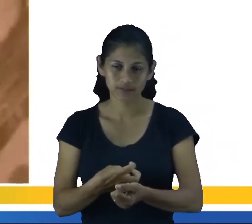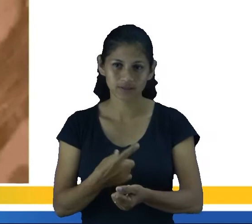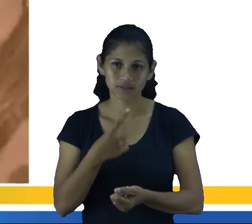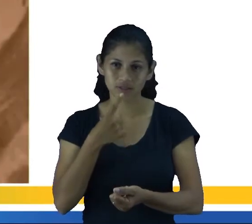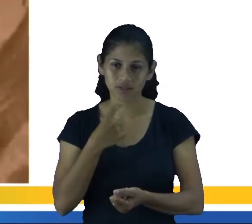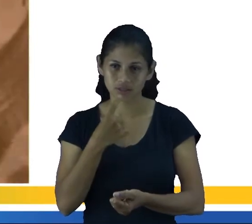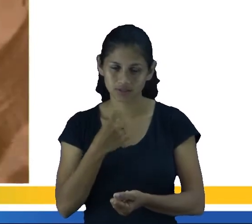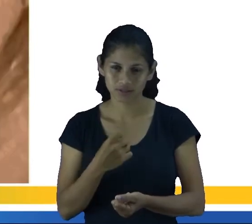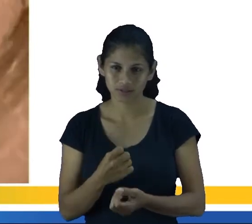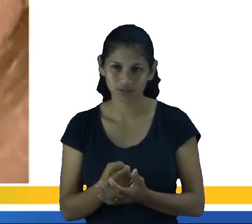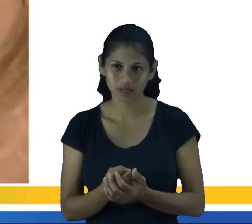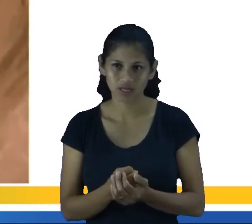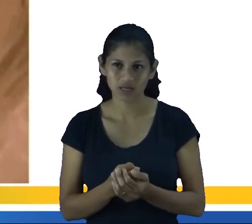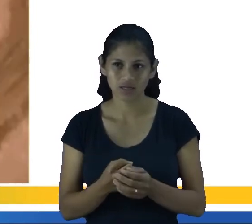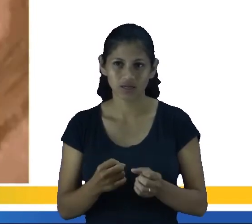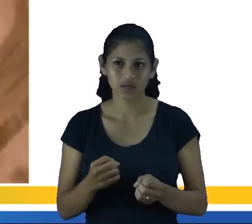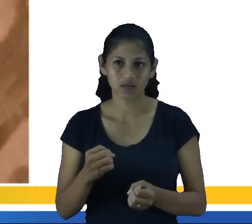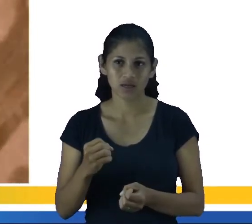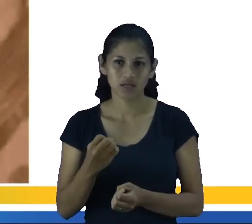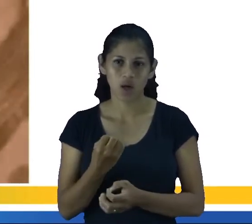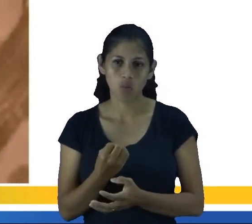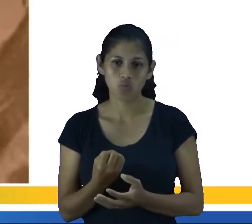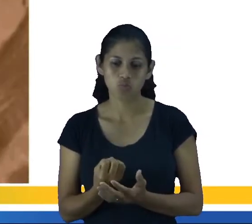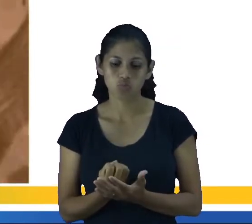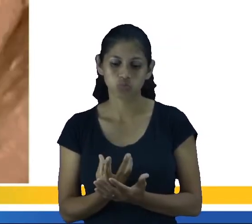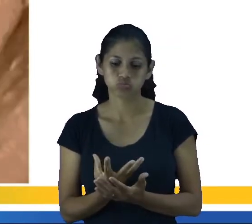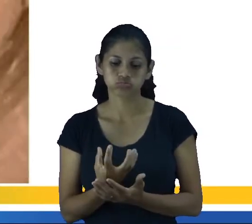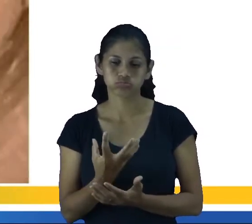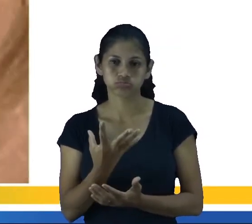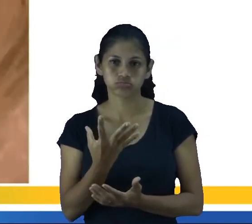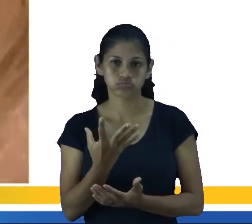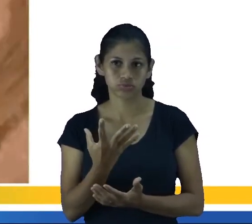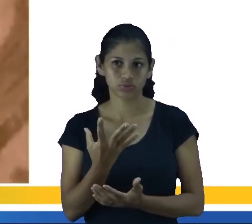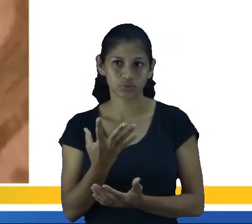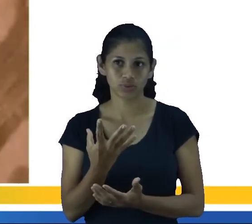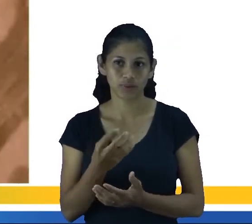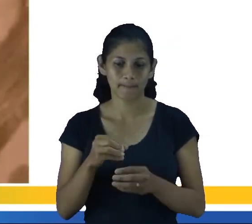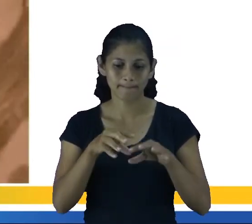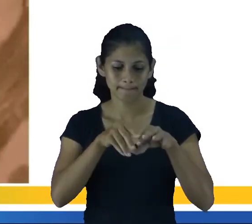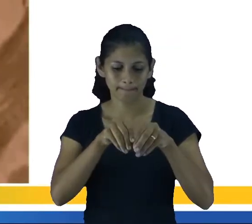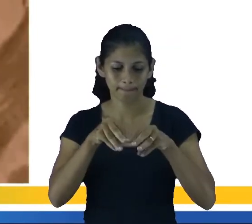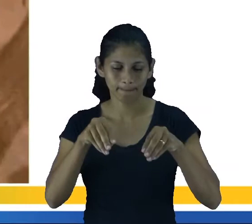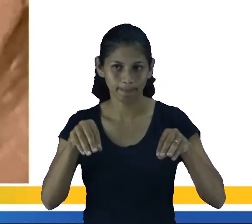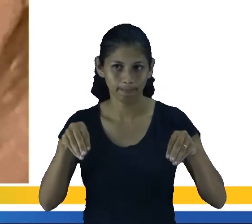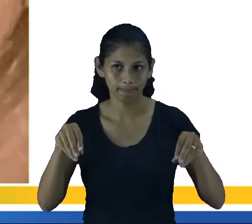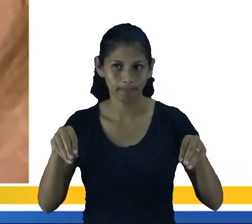de liberação de oxigênio. Então, essa daí é uma reação de decomposição,